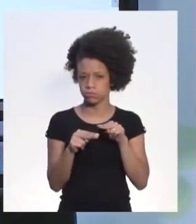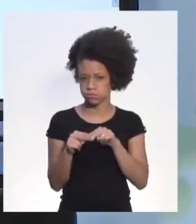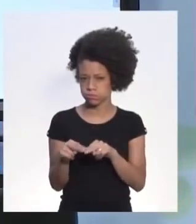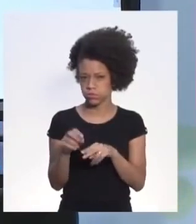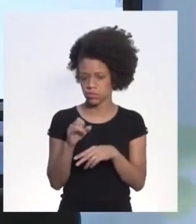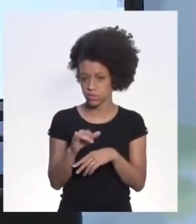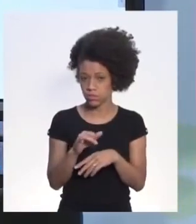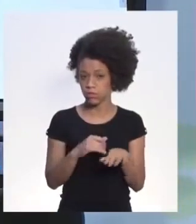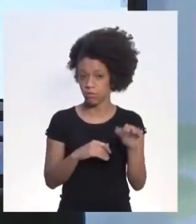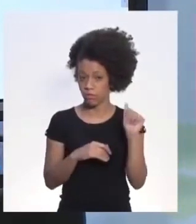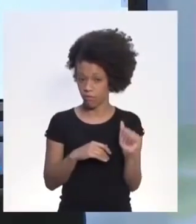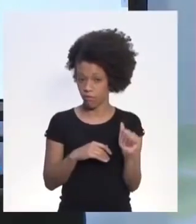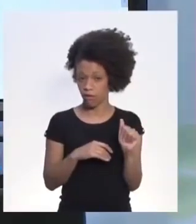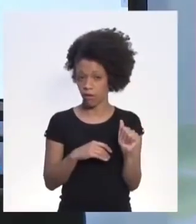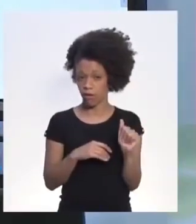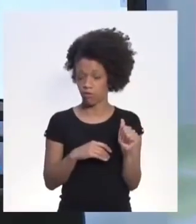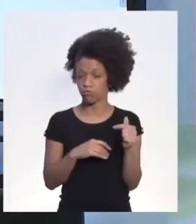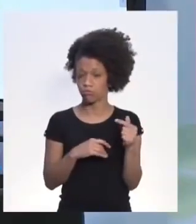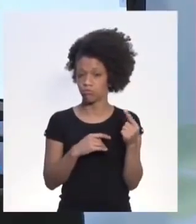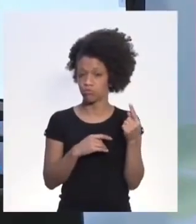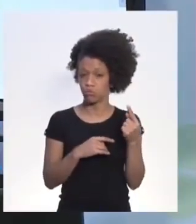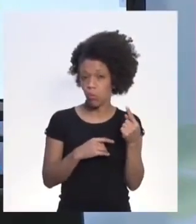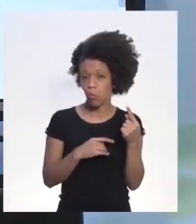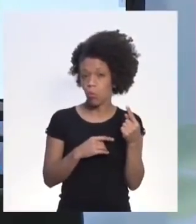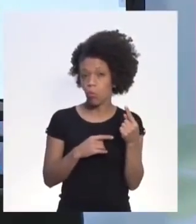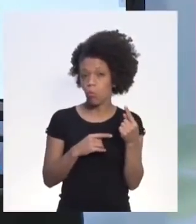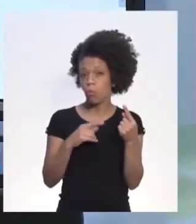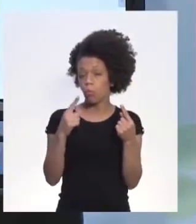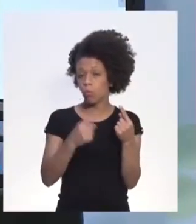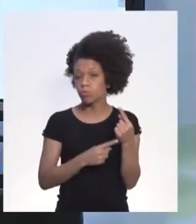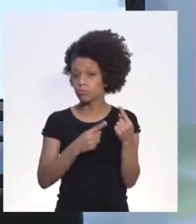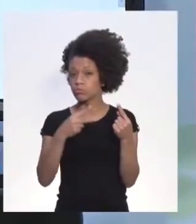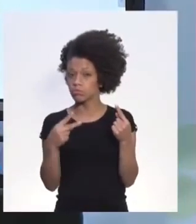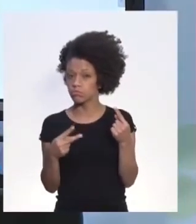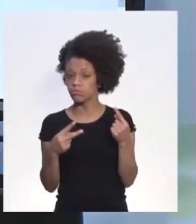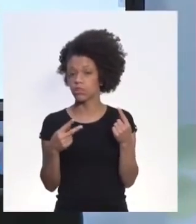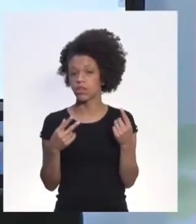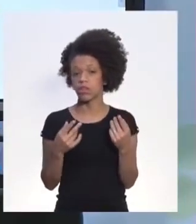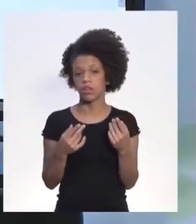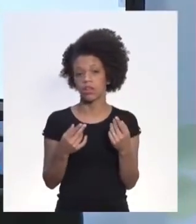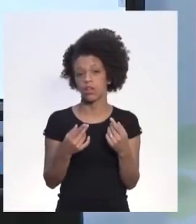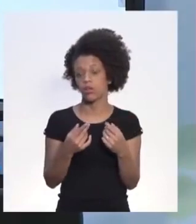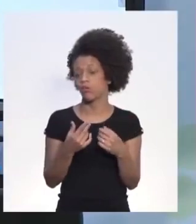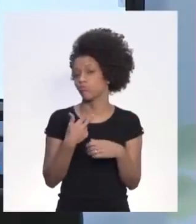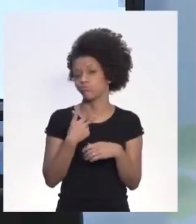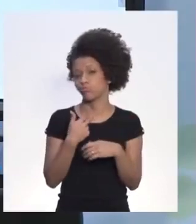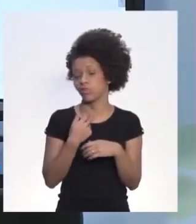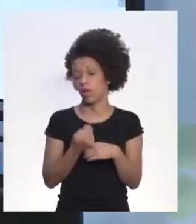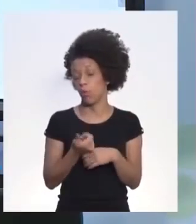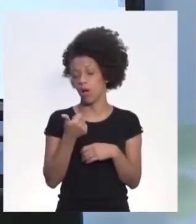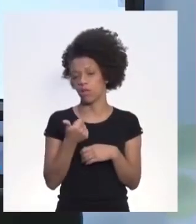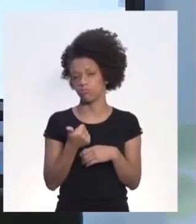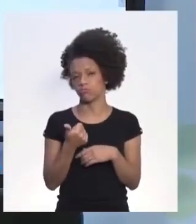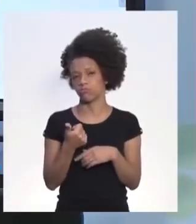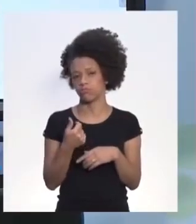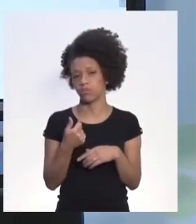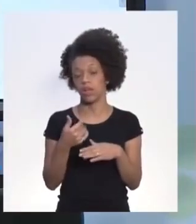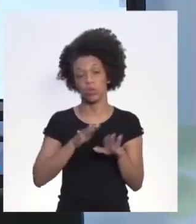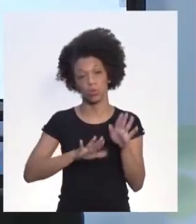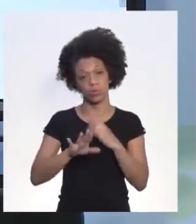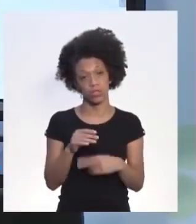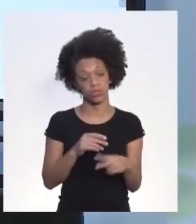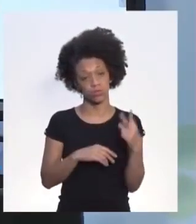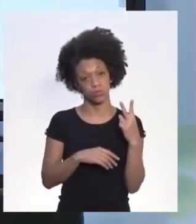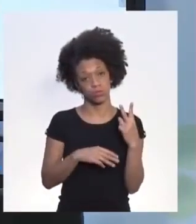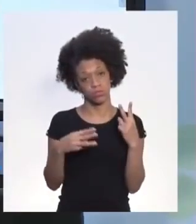você colocou a A do 1/3, quase. Eu não posso colocar, porque aqui eu tenho 2/3, né? Aqui, ó, tem que tomar esse